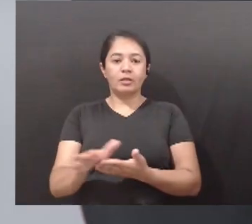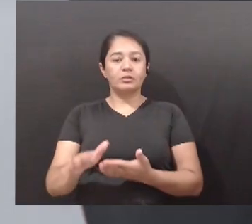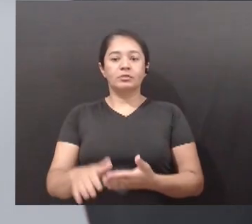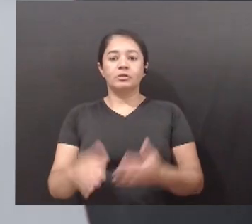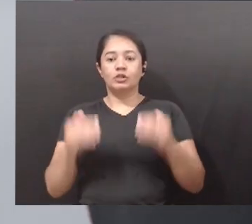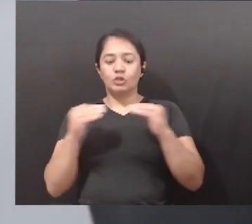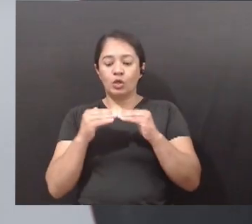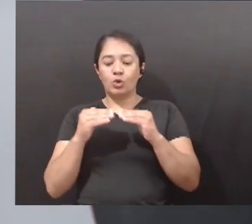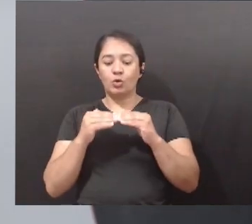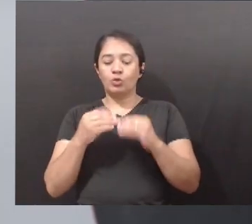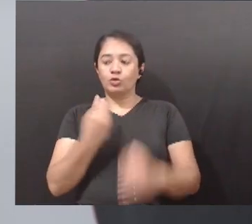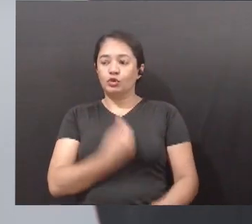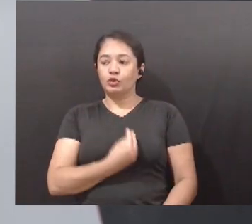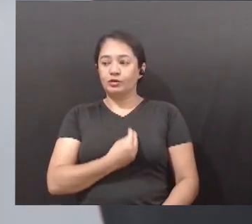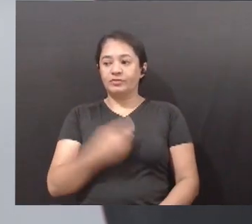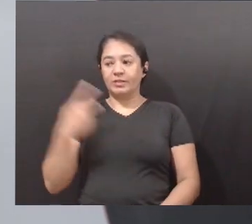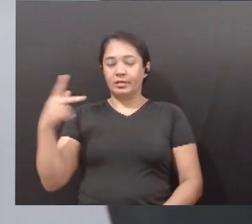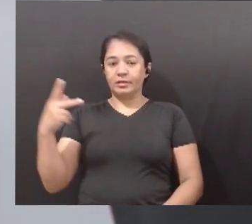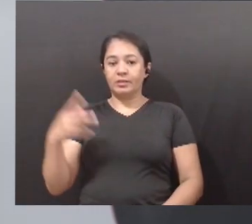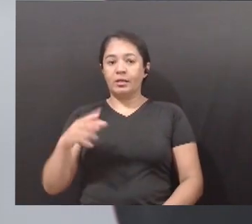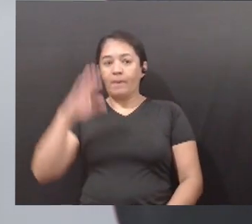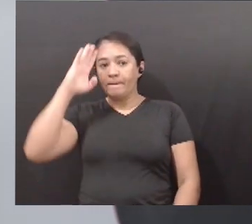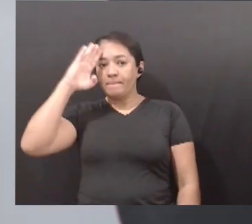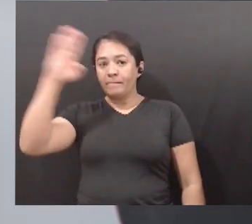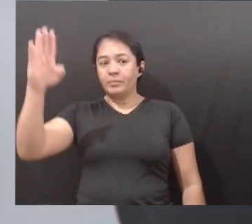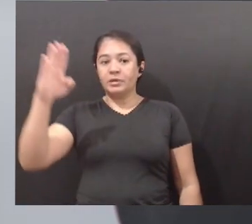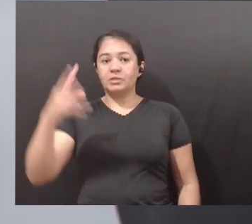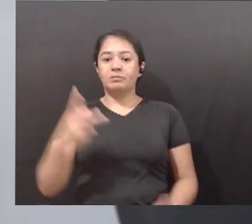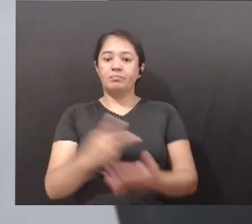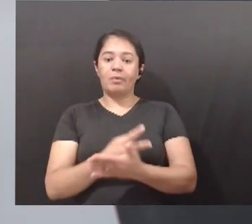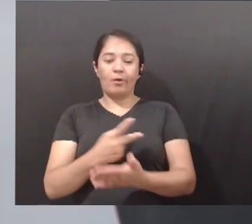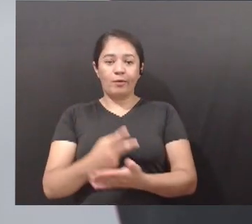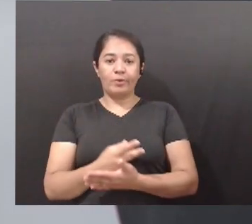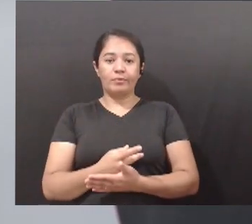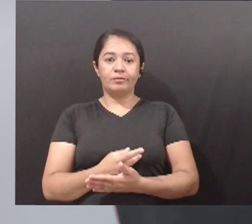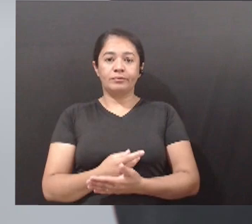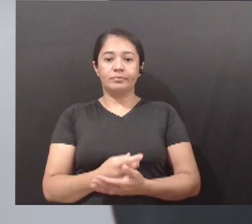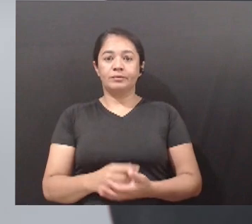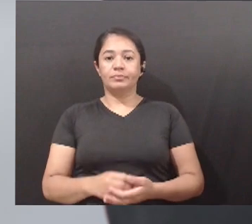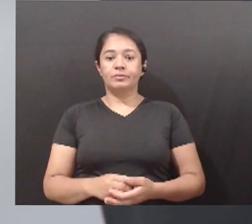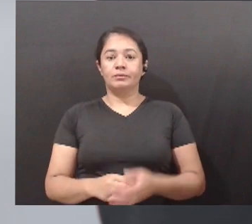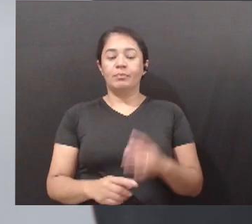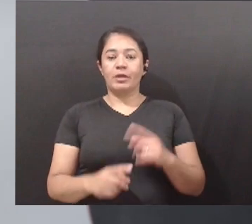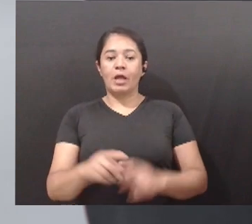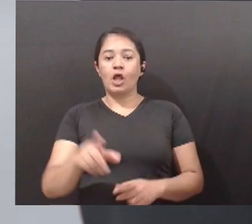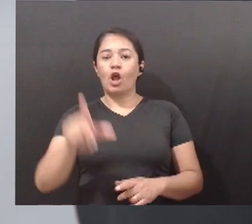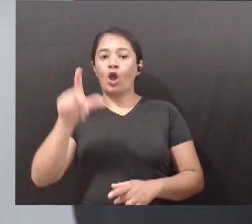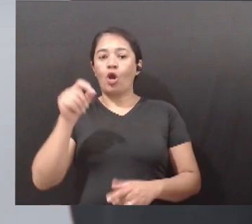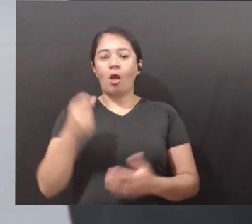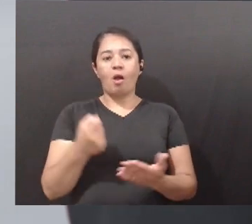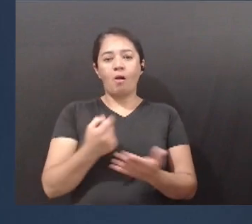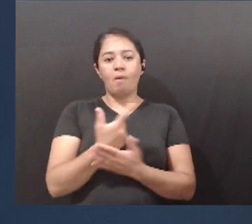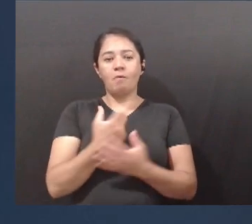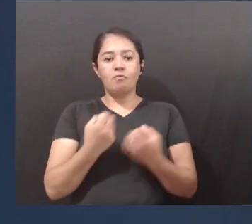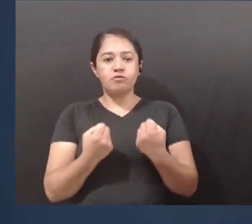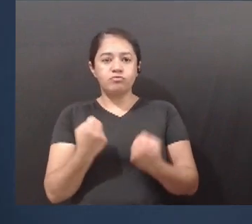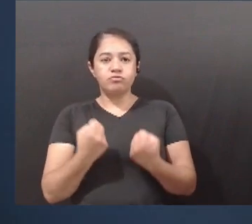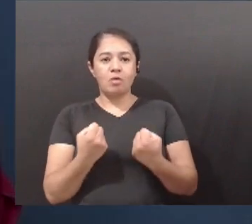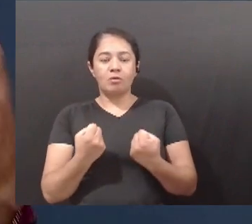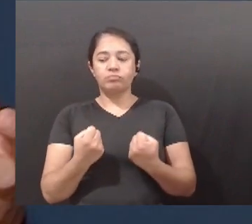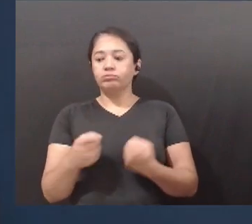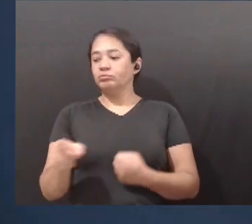tem. Inclusive, esse é o principal erro que as pessoas cometem. Quando elas vão optar, né, por adquirir um veículo, elas simplesmente